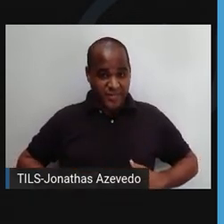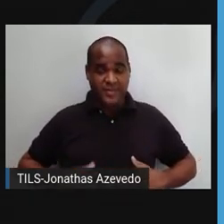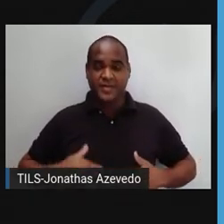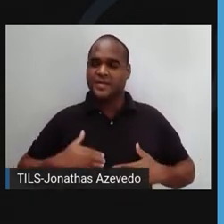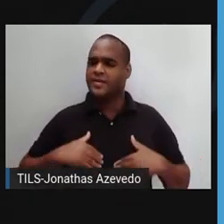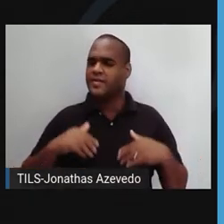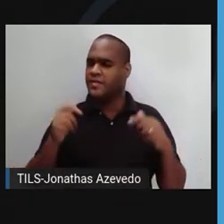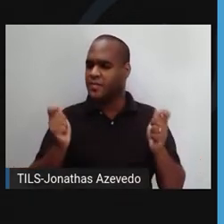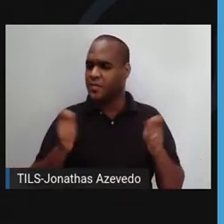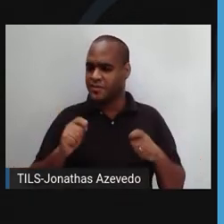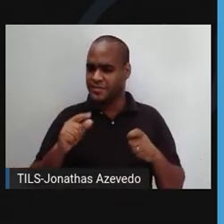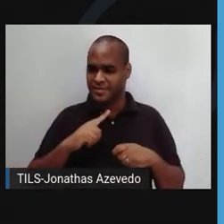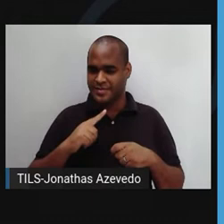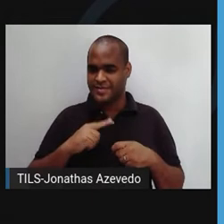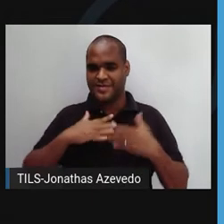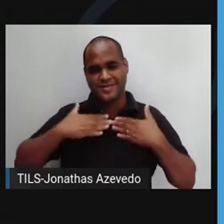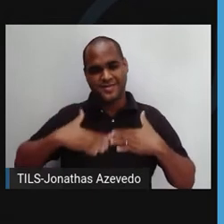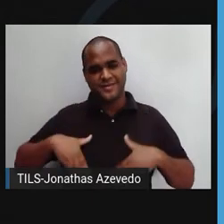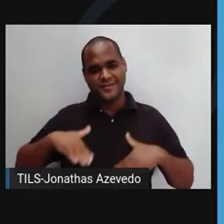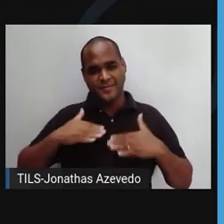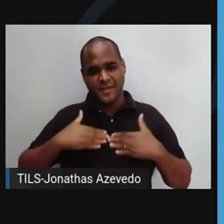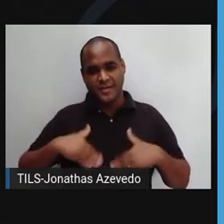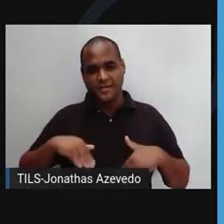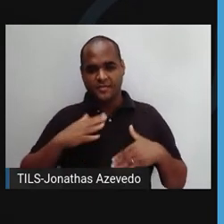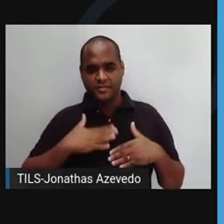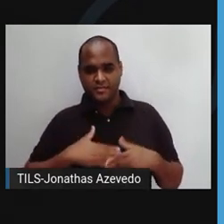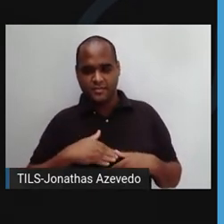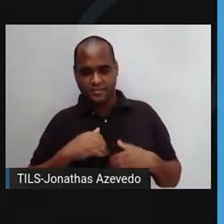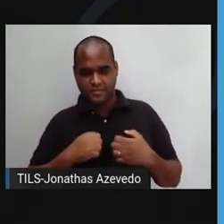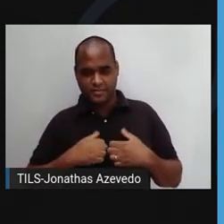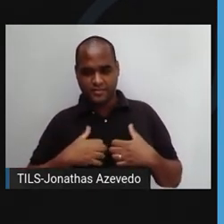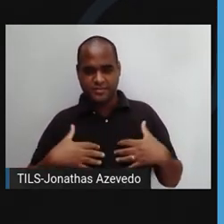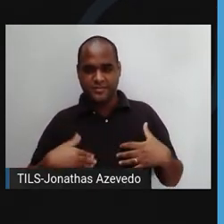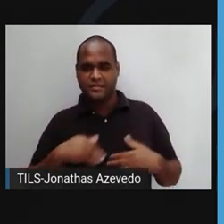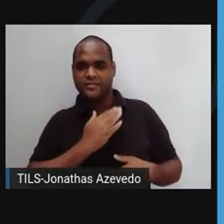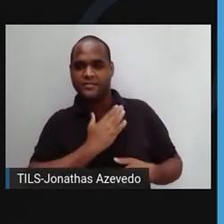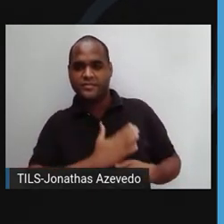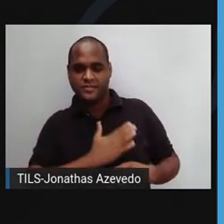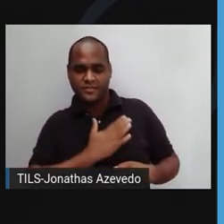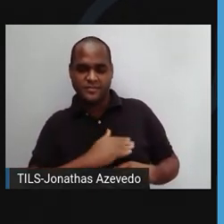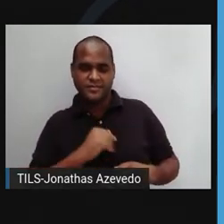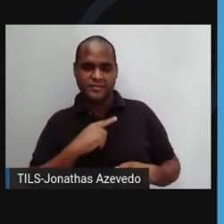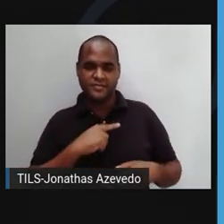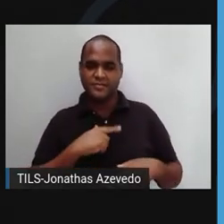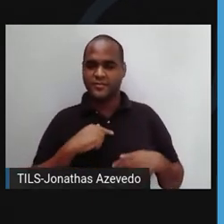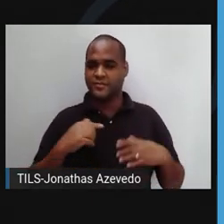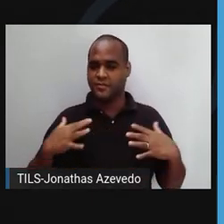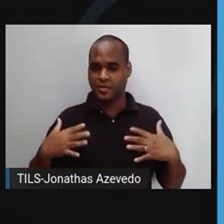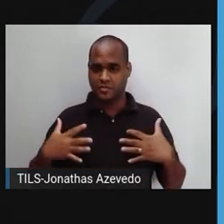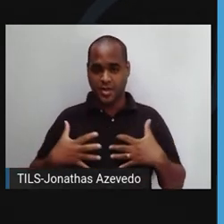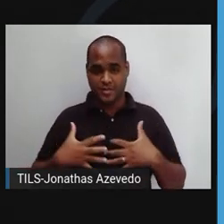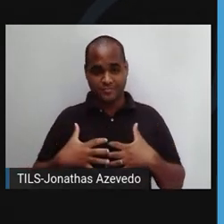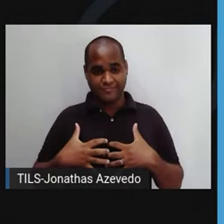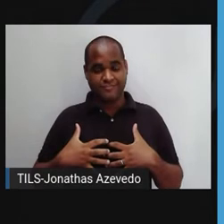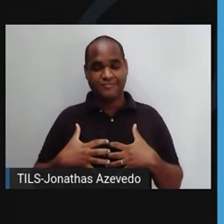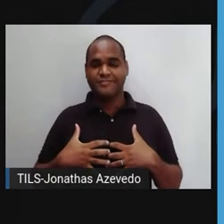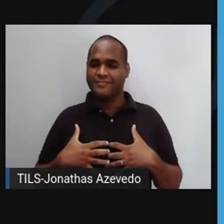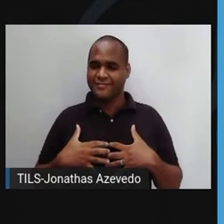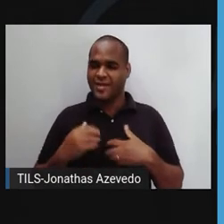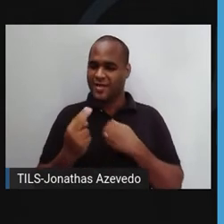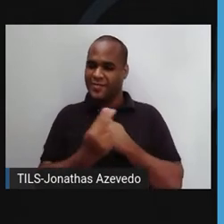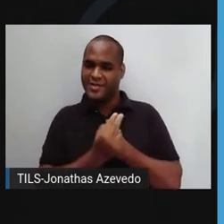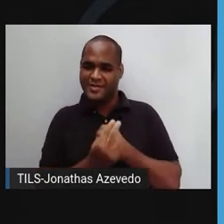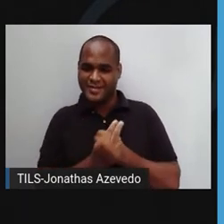Ele age como ponto de descanso para seus pulmões e coração. Ao redor dos pulmões temos as costelas que agem como uma grade